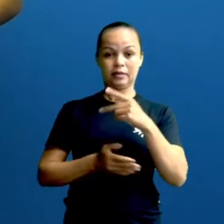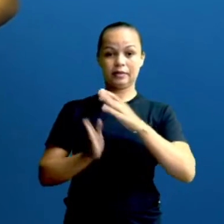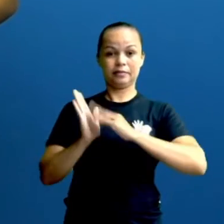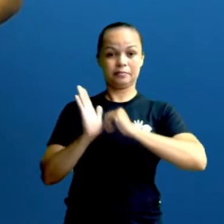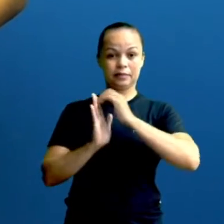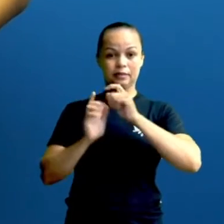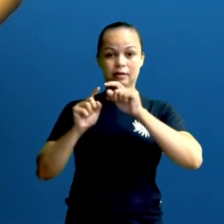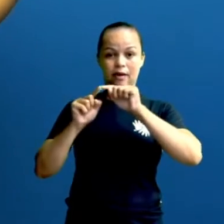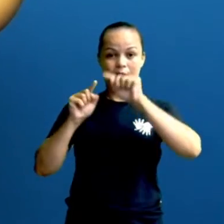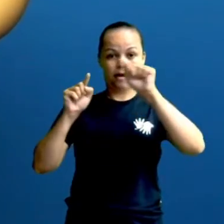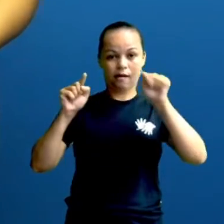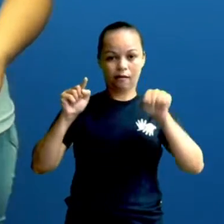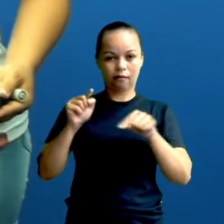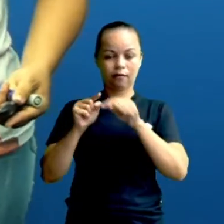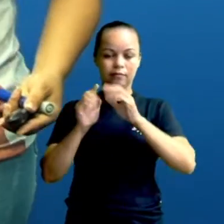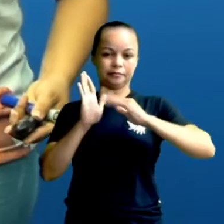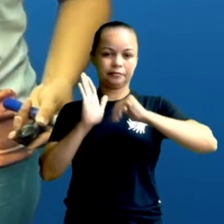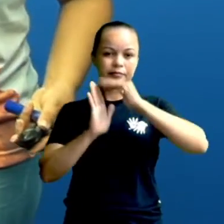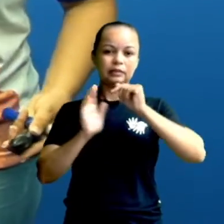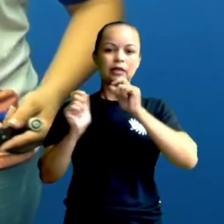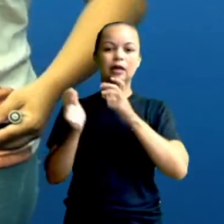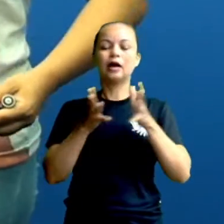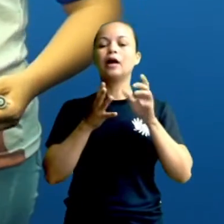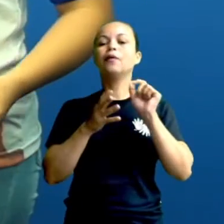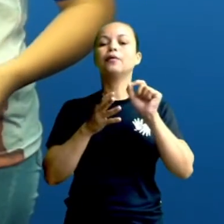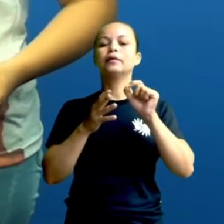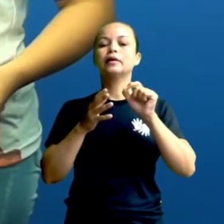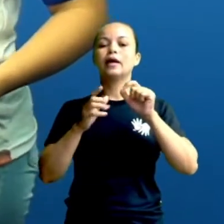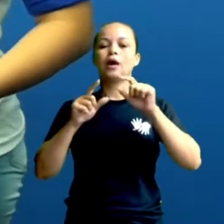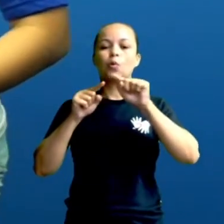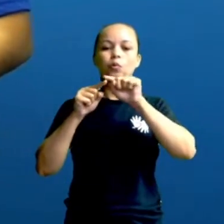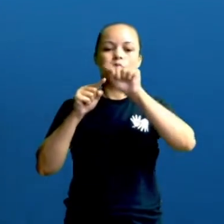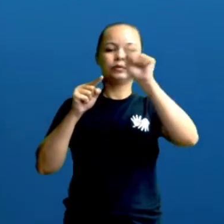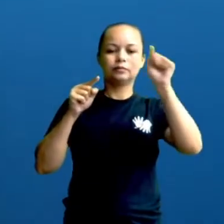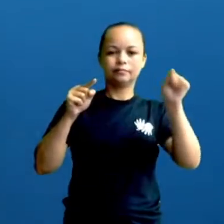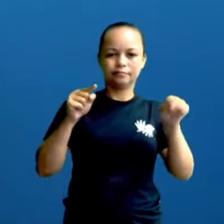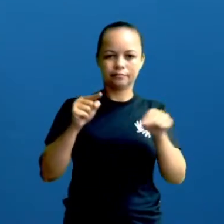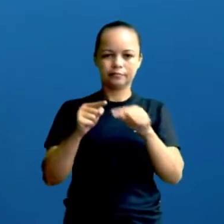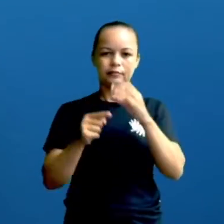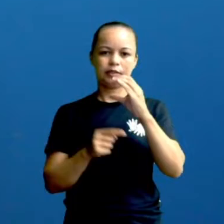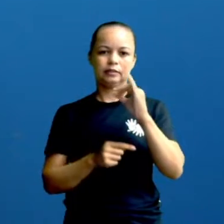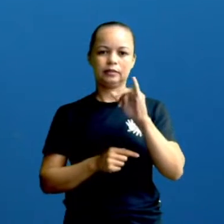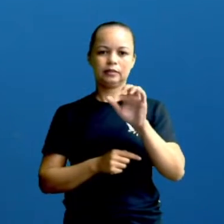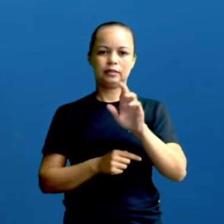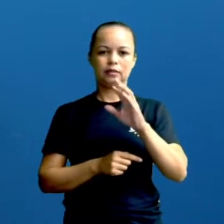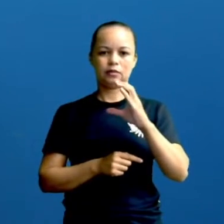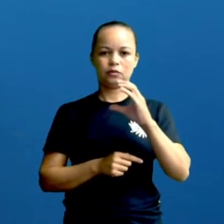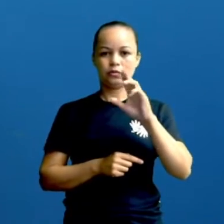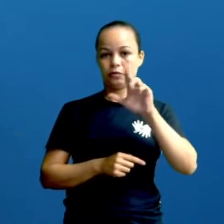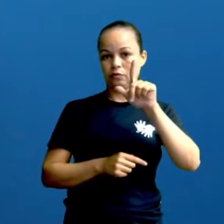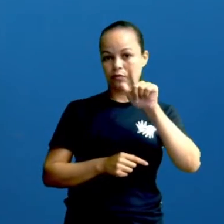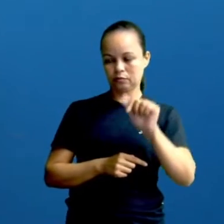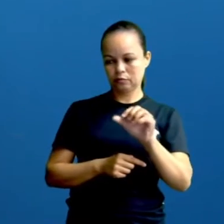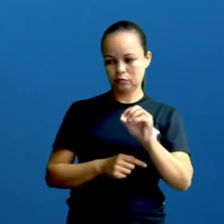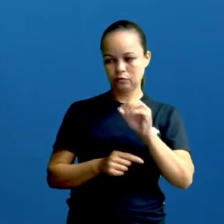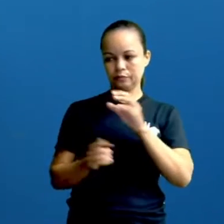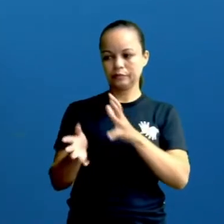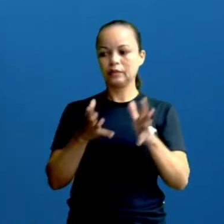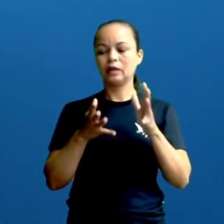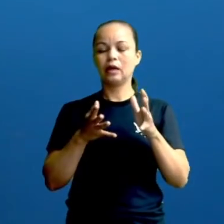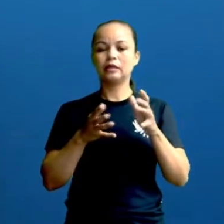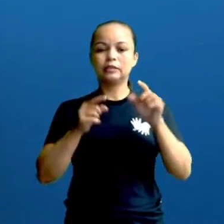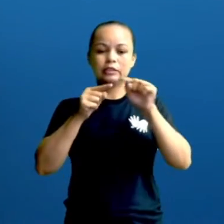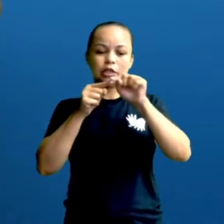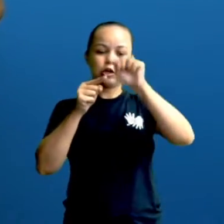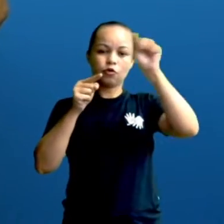pintadinho aqui é chamado de círculo, tá? Então, circunferência é só o